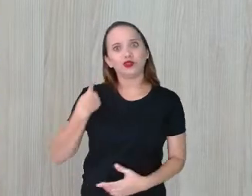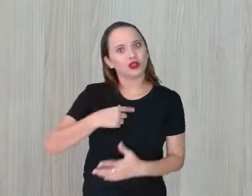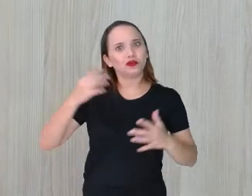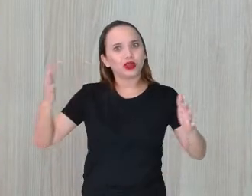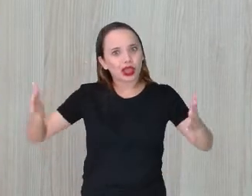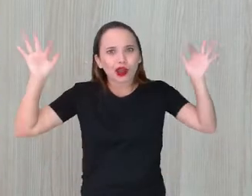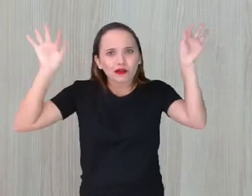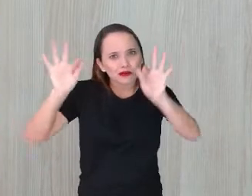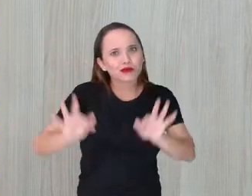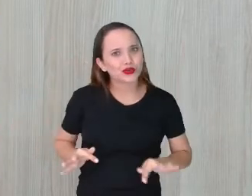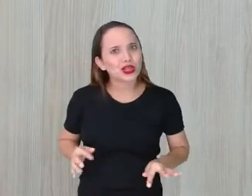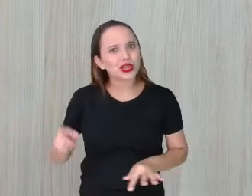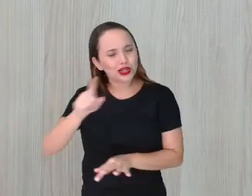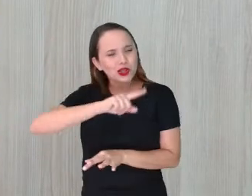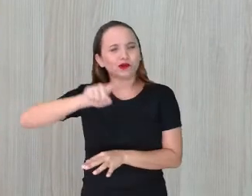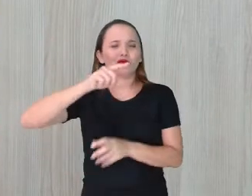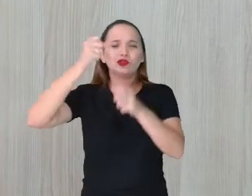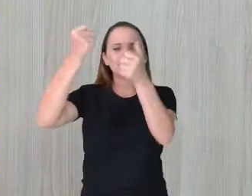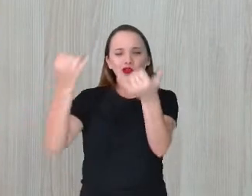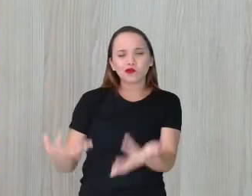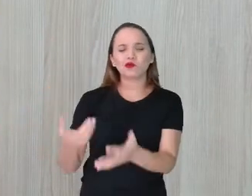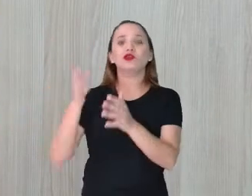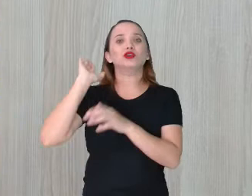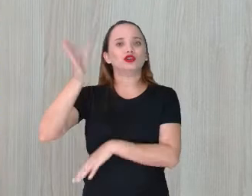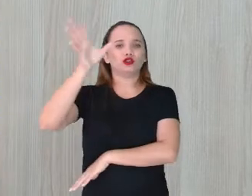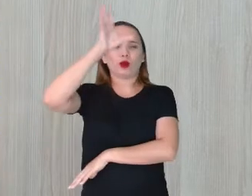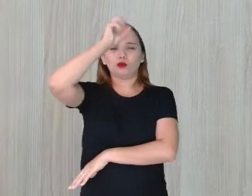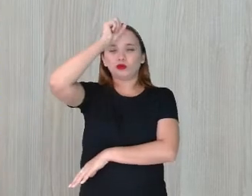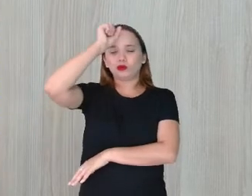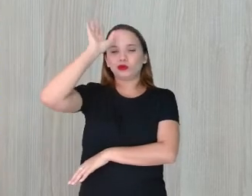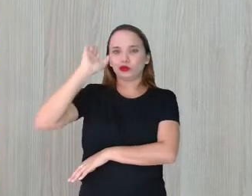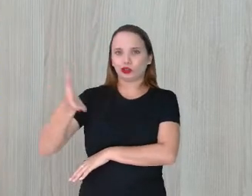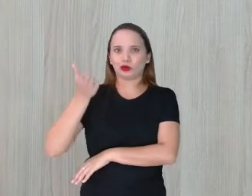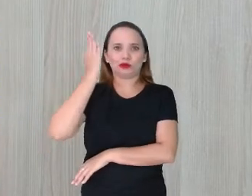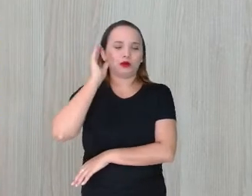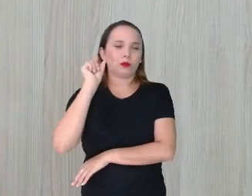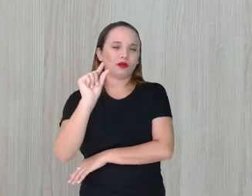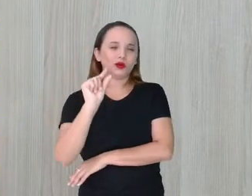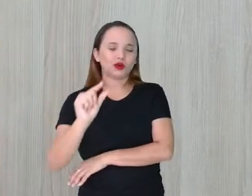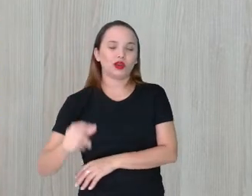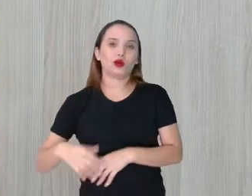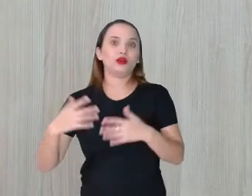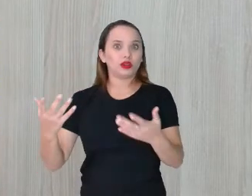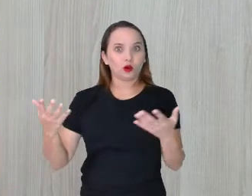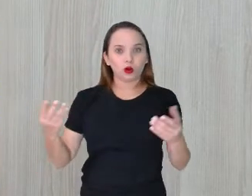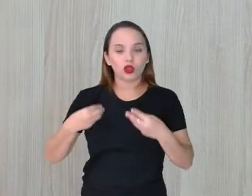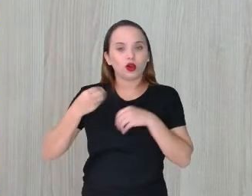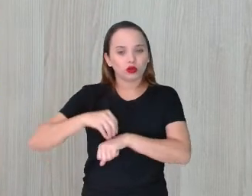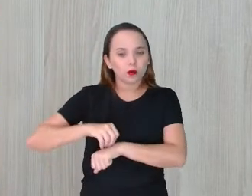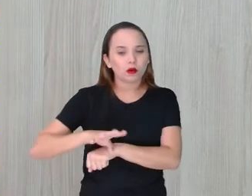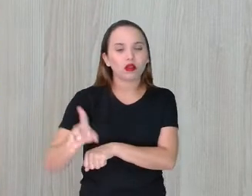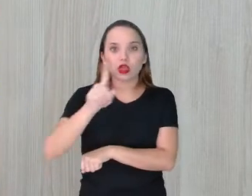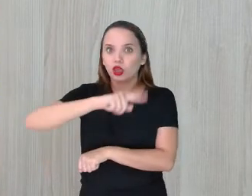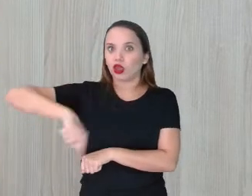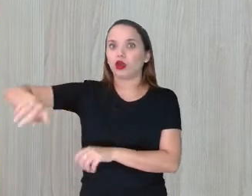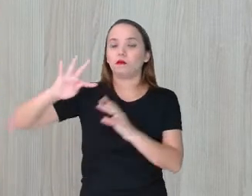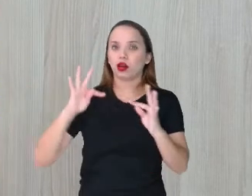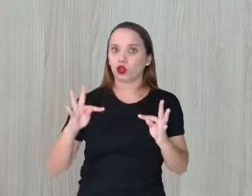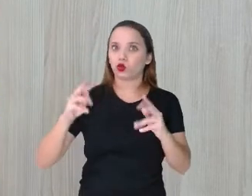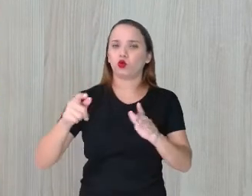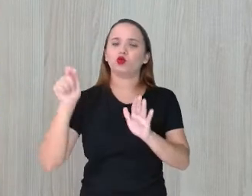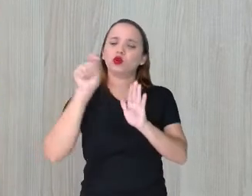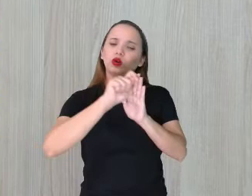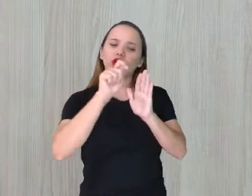vocês dizem que já sabem um pouco, né? Só que eu dei uma dica aqui para a Alana e para todos que estão vendo, professora Cláudia, que anotem